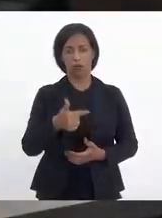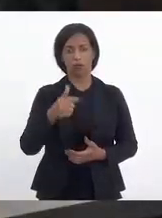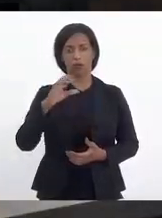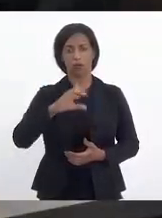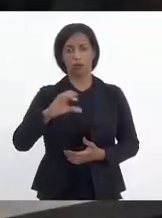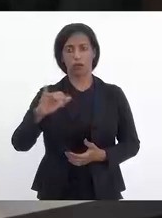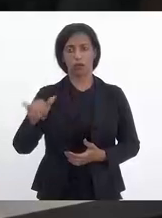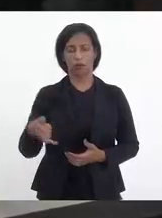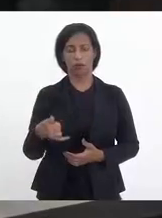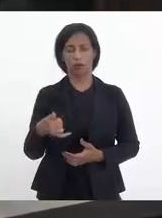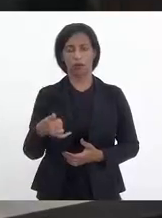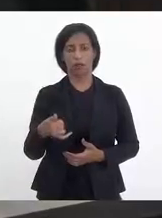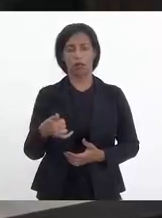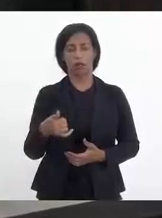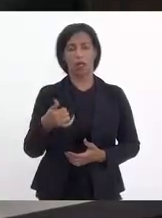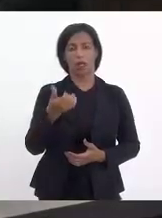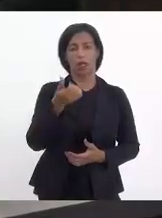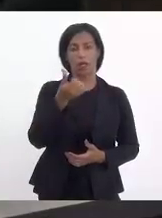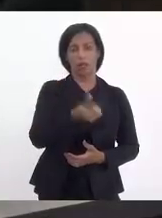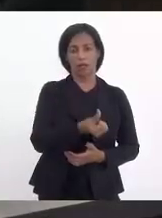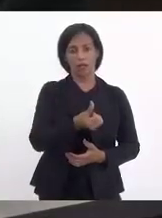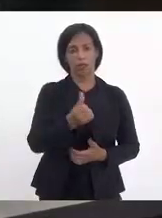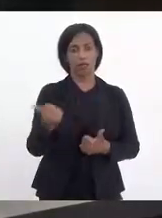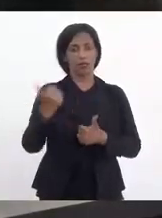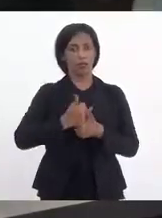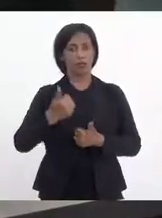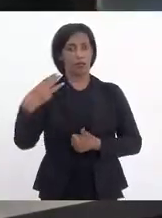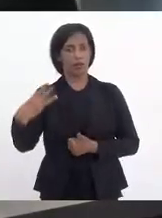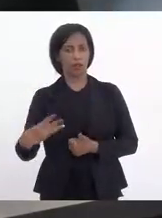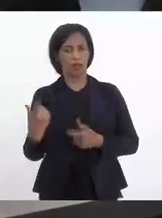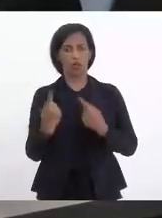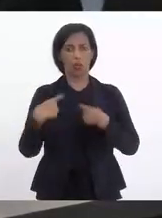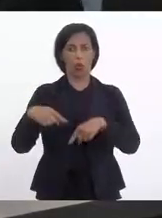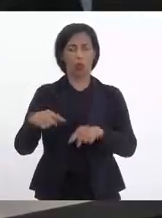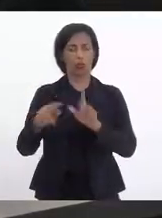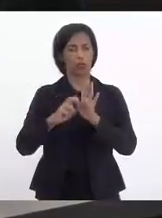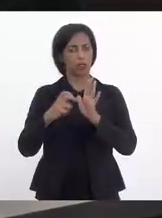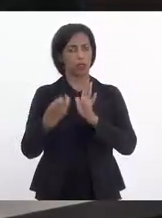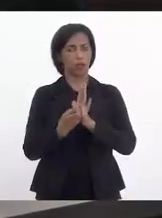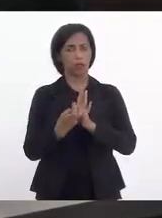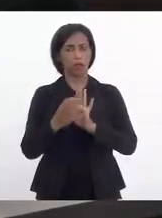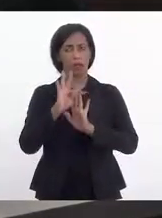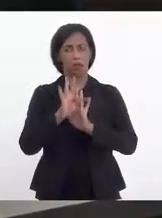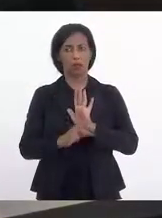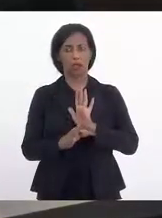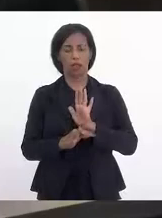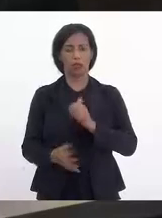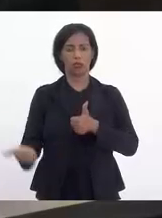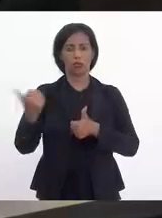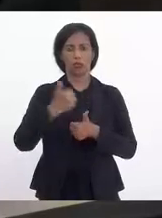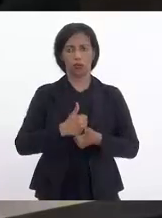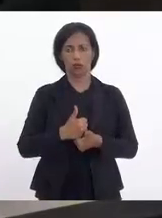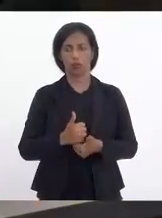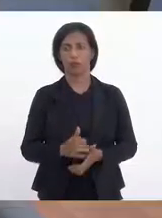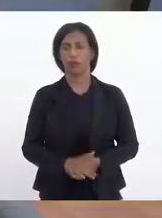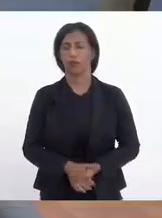ccj m6p lamenta três scj controle demais emendas concluindo o substitutivo a